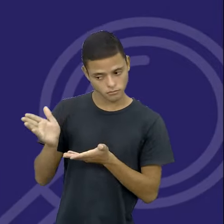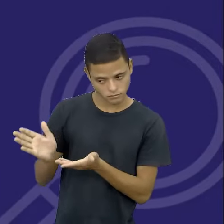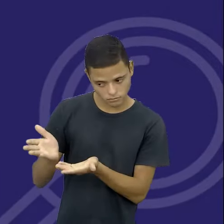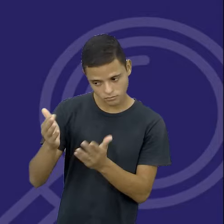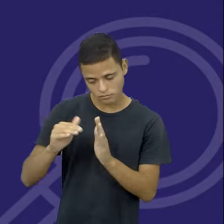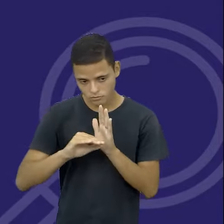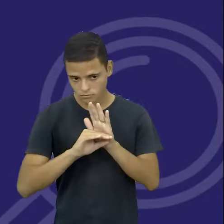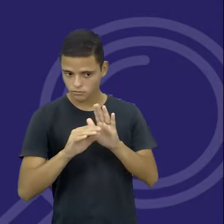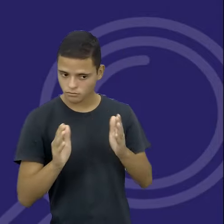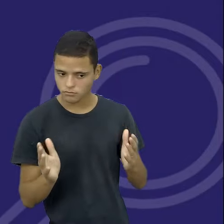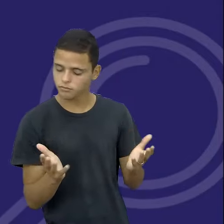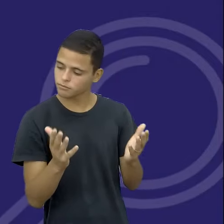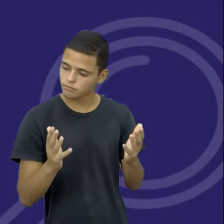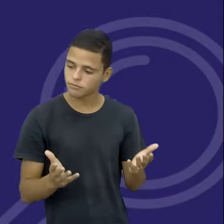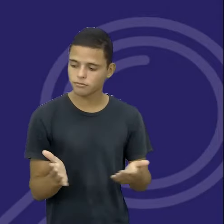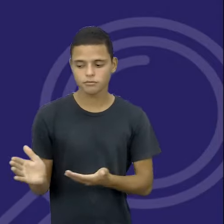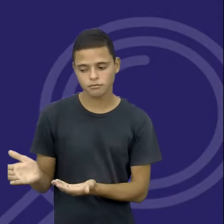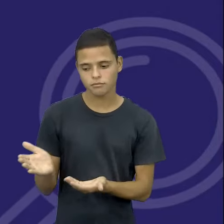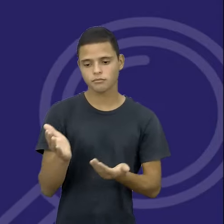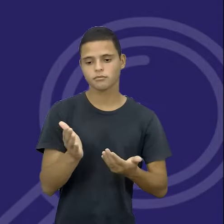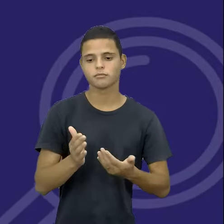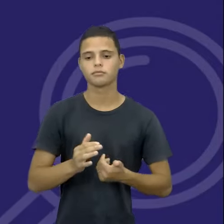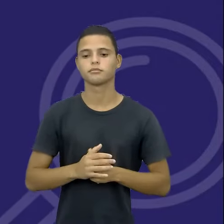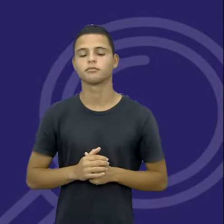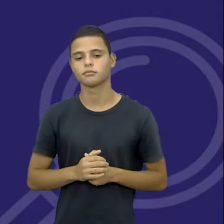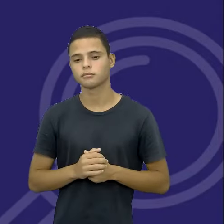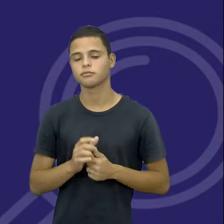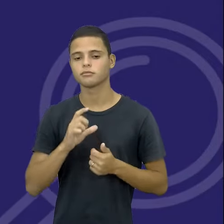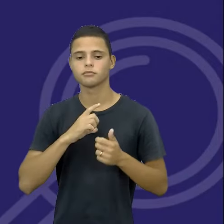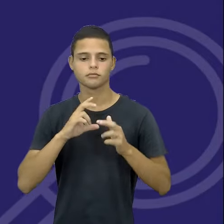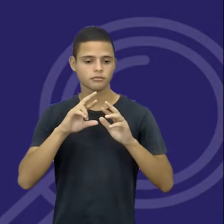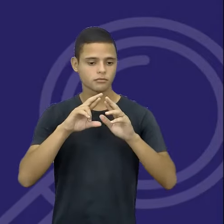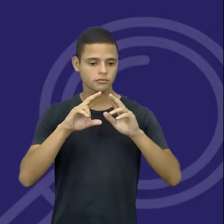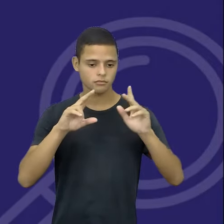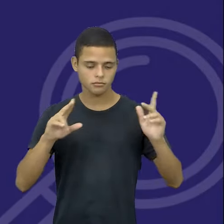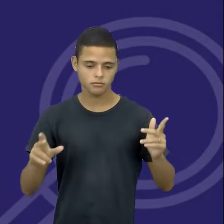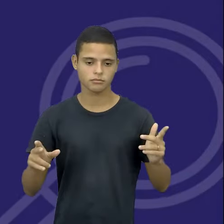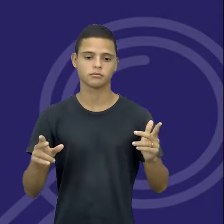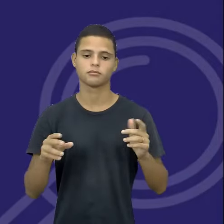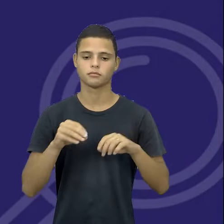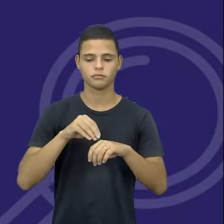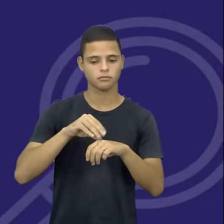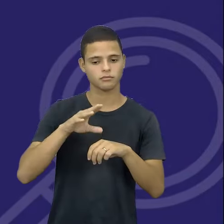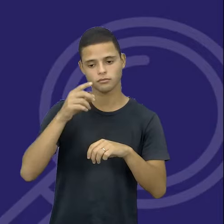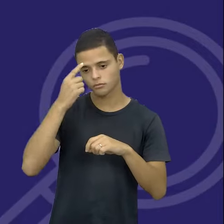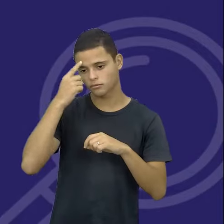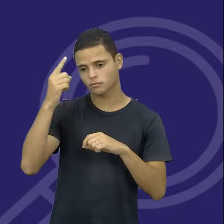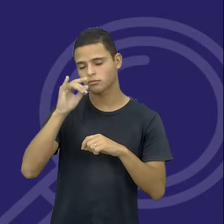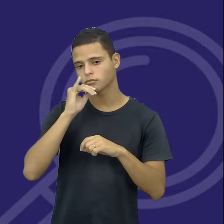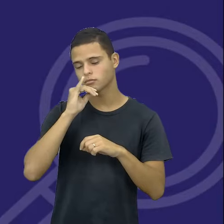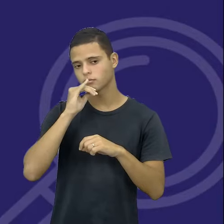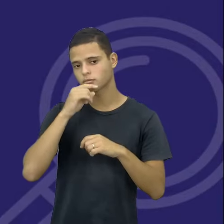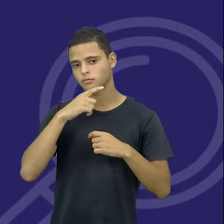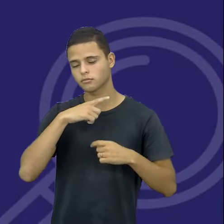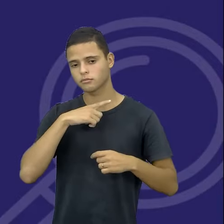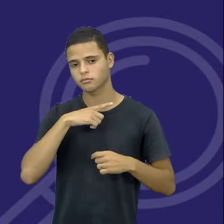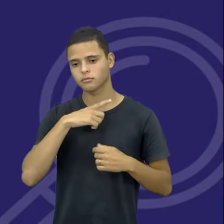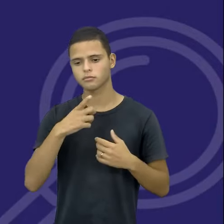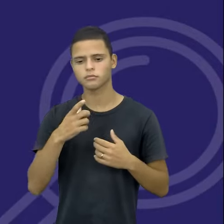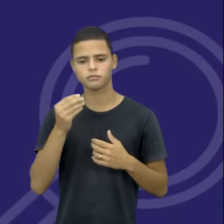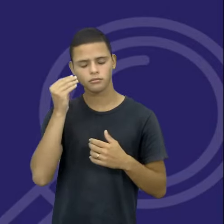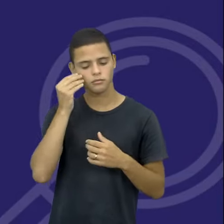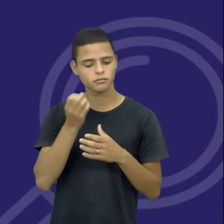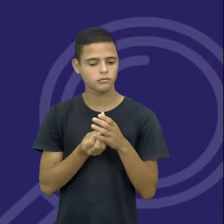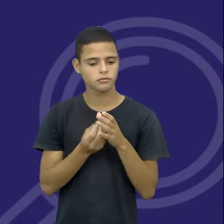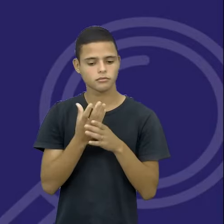que precisam de um apoio maior, né? Então, são várias configurações ali, pensando que se a gente está ali criando um